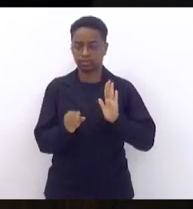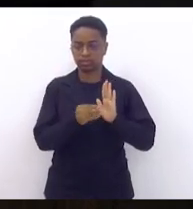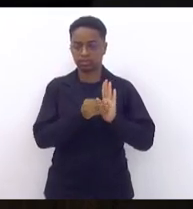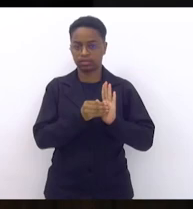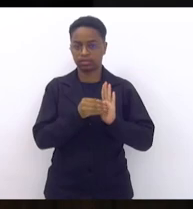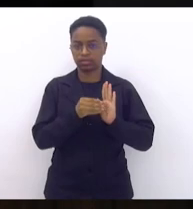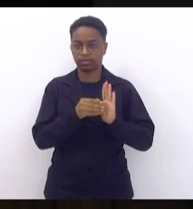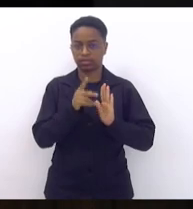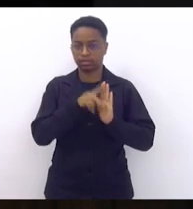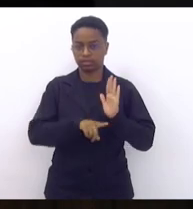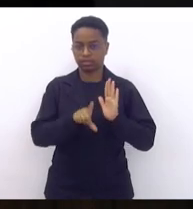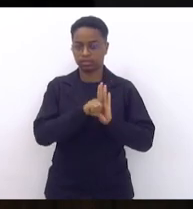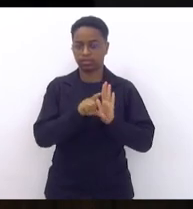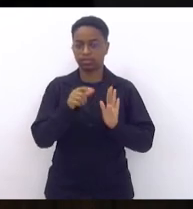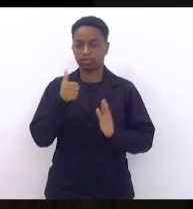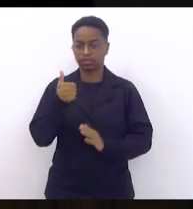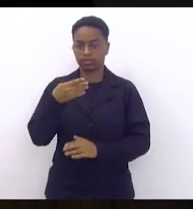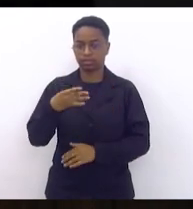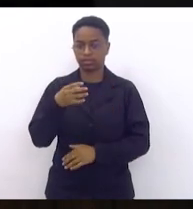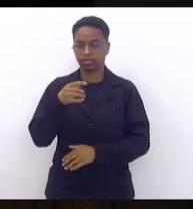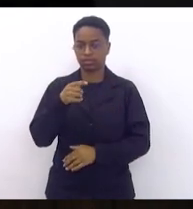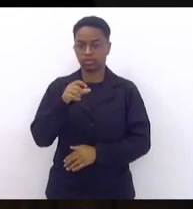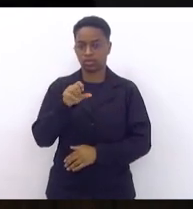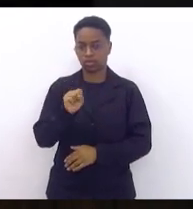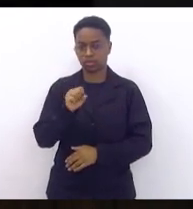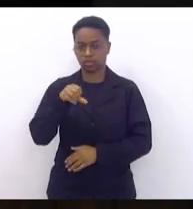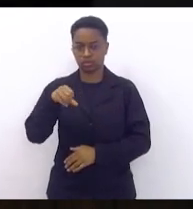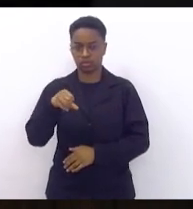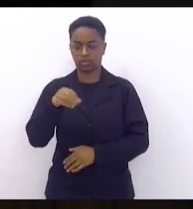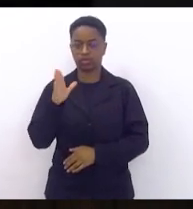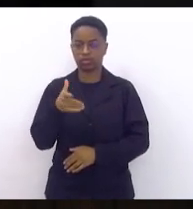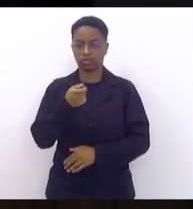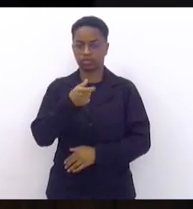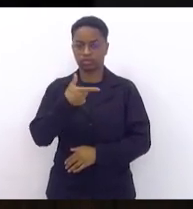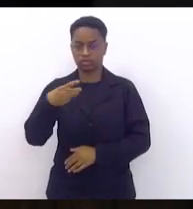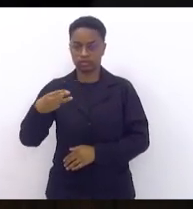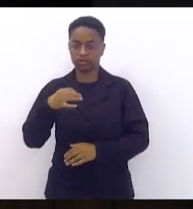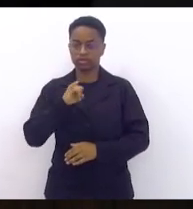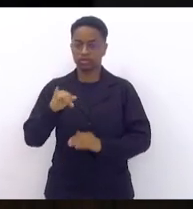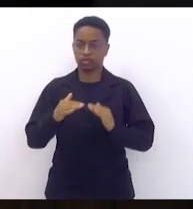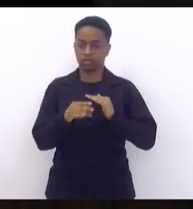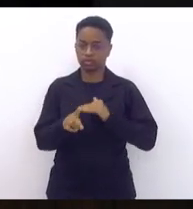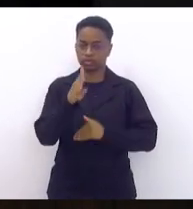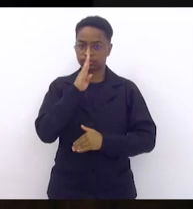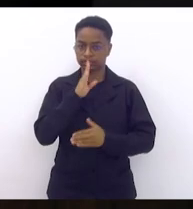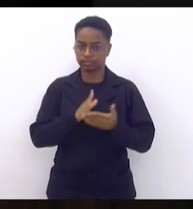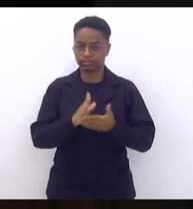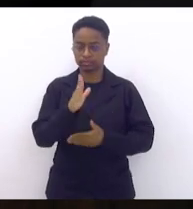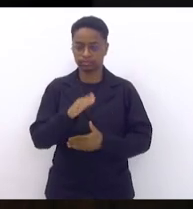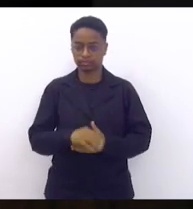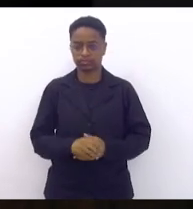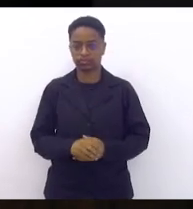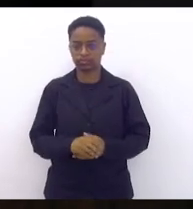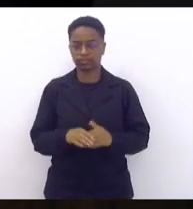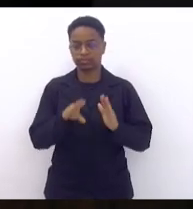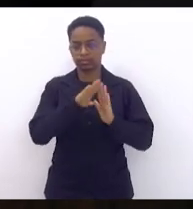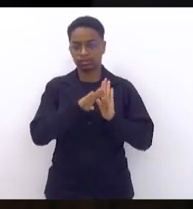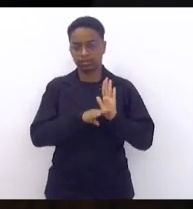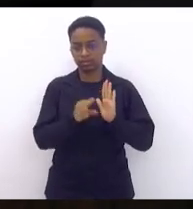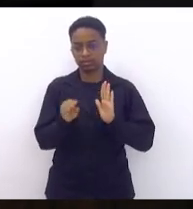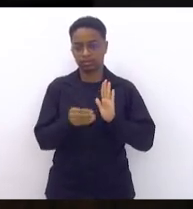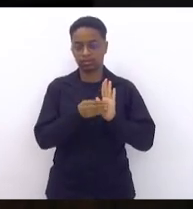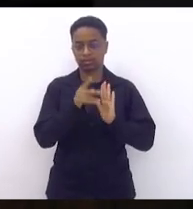projeto 1489, de 2023, do deputado Brazão, senhores que aprovam, permaneçam como estão, aprovados. Requerimento de inclusão